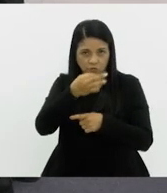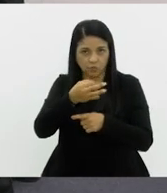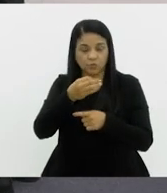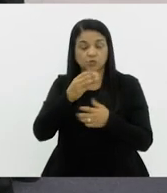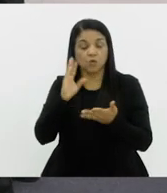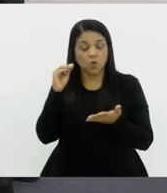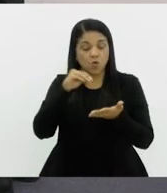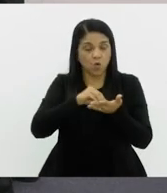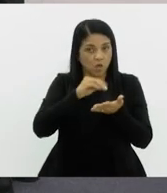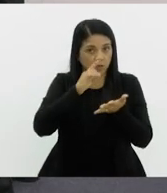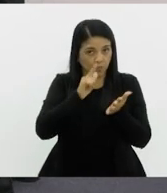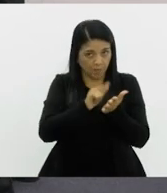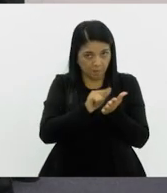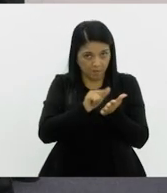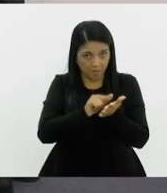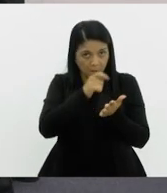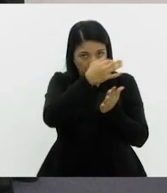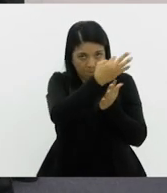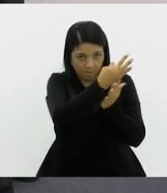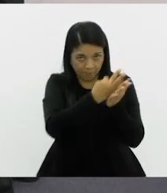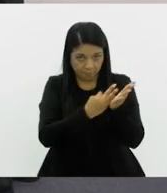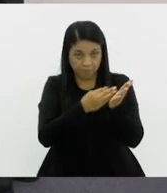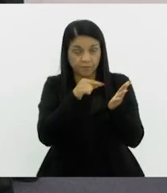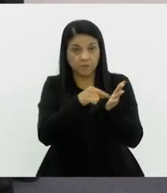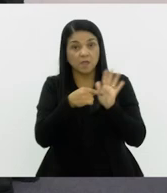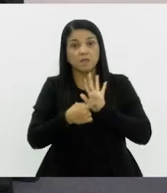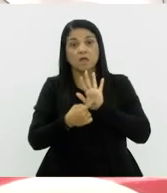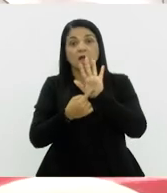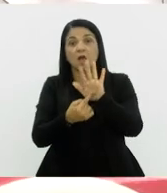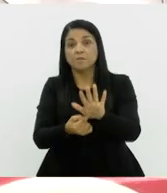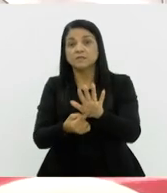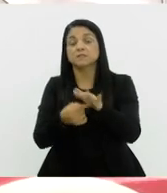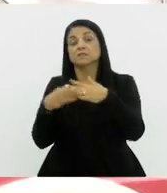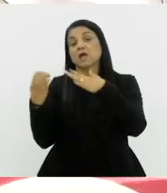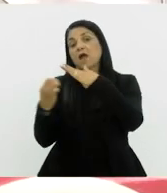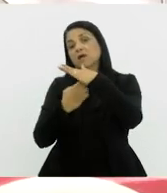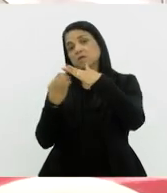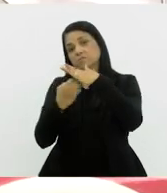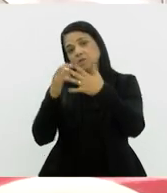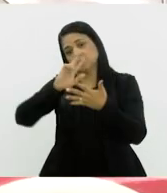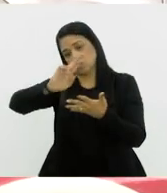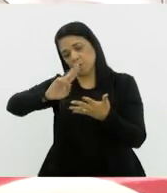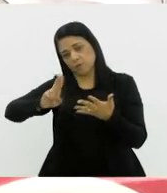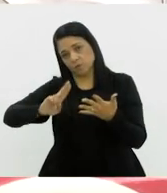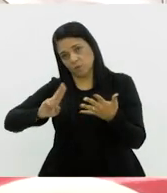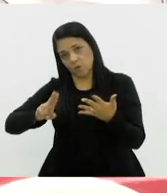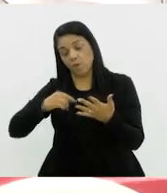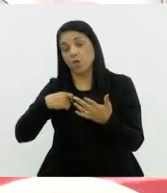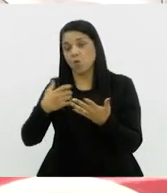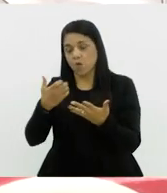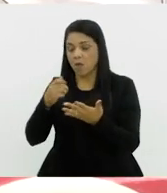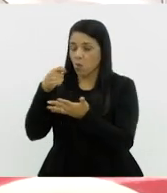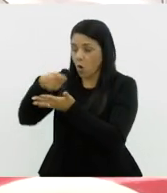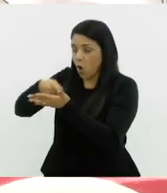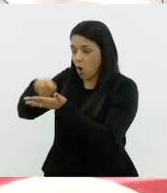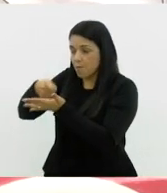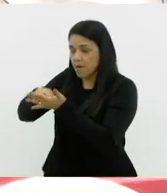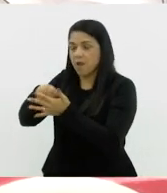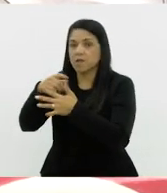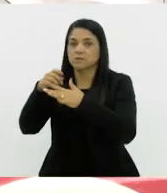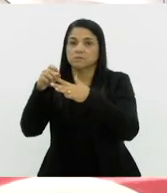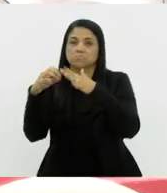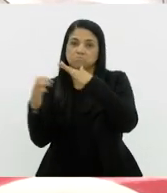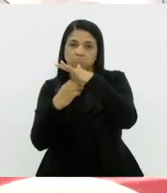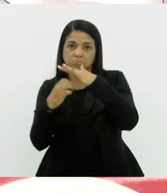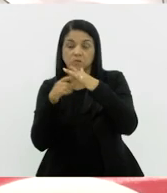E, mais uma vez, insisto que o senhor apresente, então, quais são as empresas, porque aí eu preciso cobrar, né, quem são essas empresas, eu preciso dizer, então, falar,